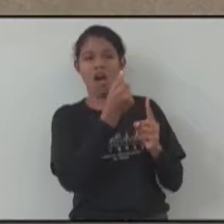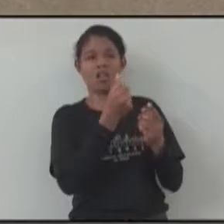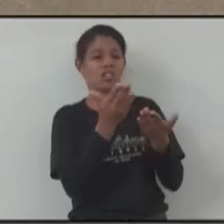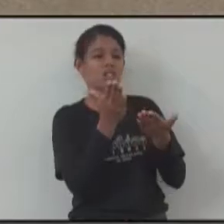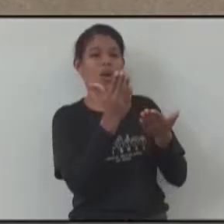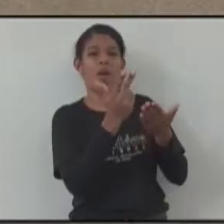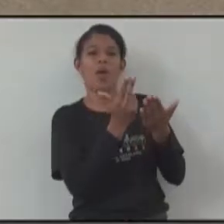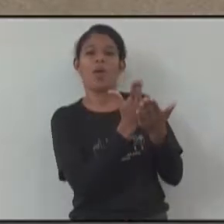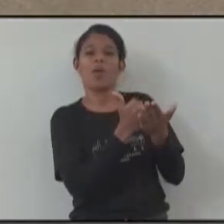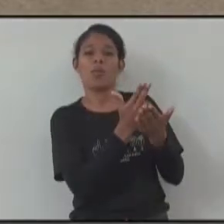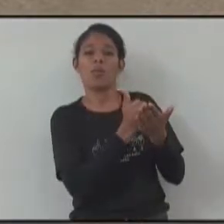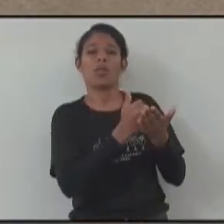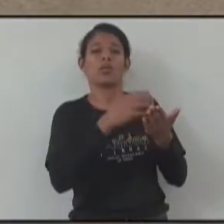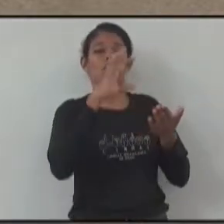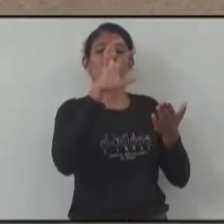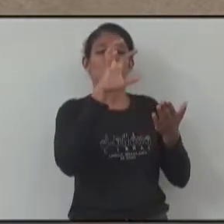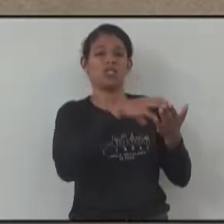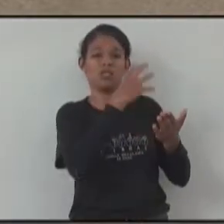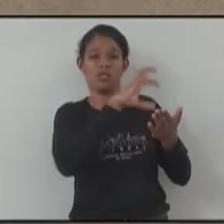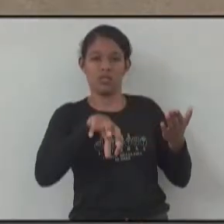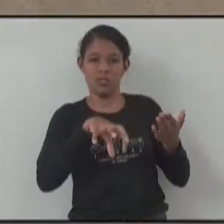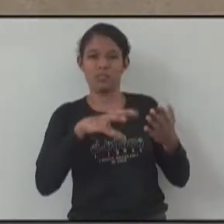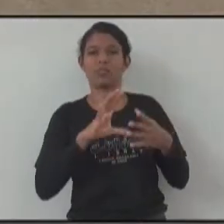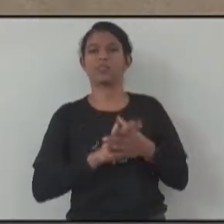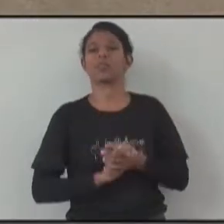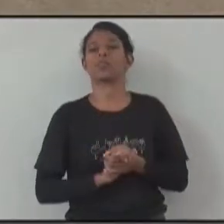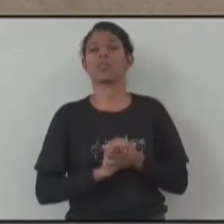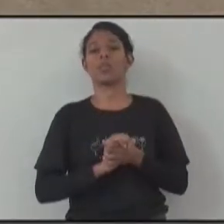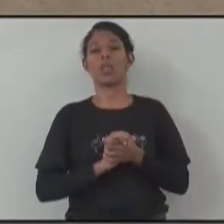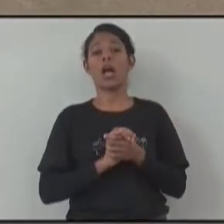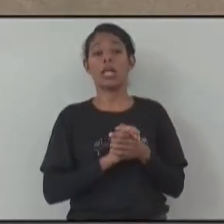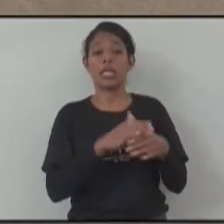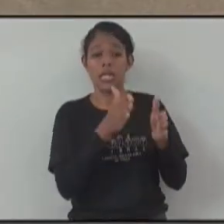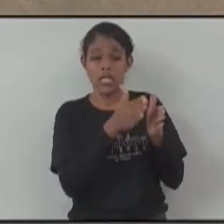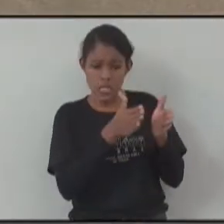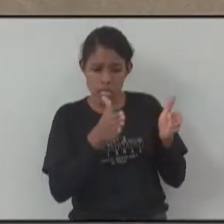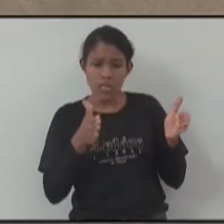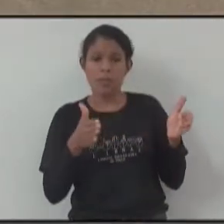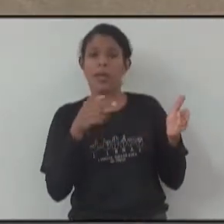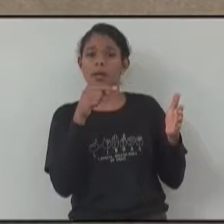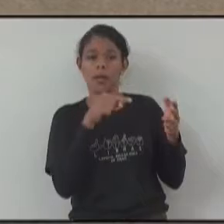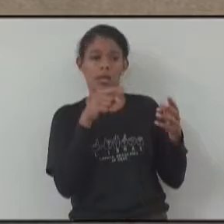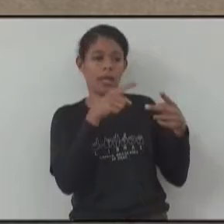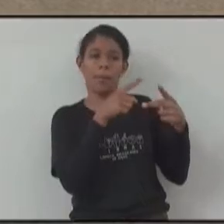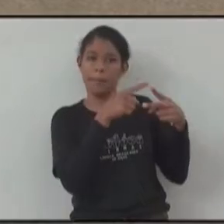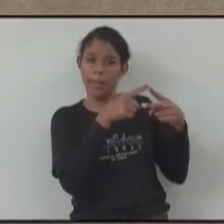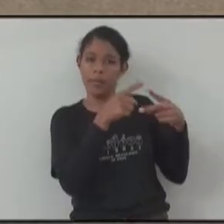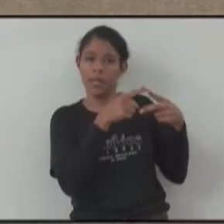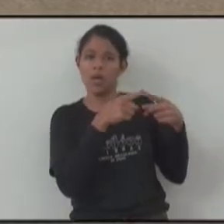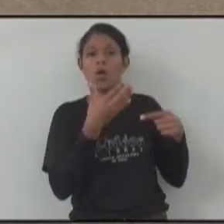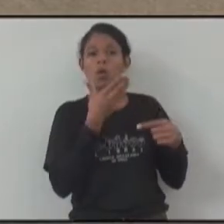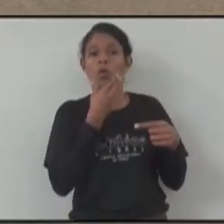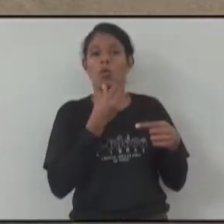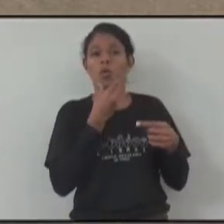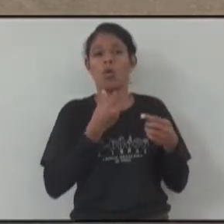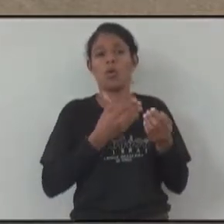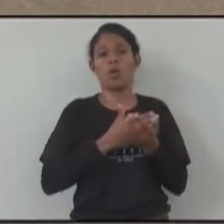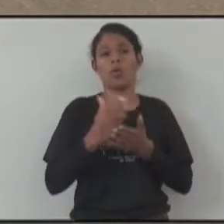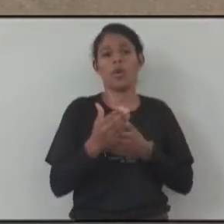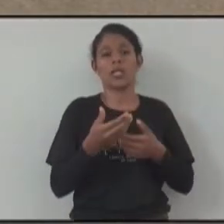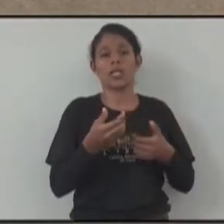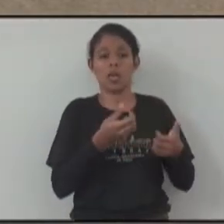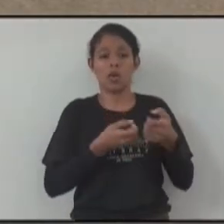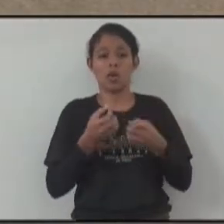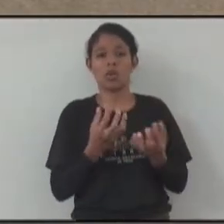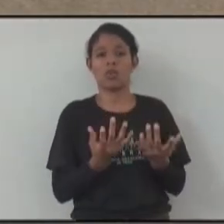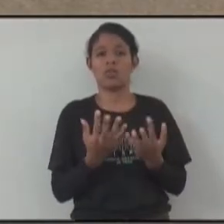período do Paleolítico, o homem consegue controlar o fogo para o uso pessoal. No Neolítico, que é o